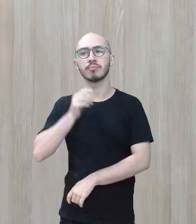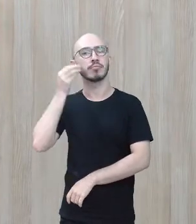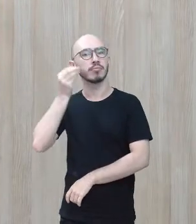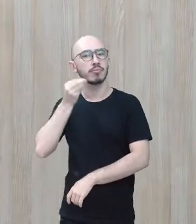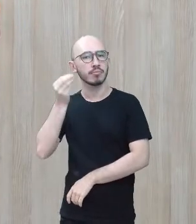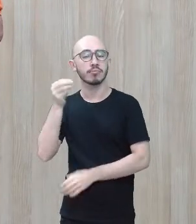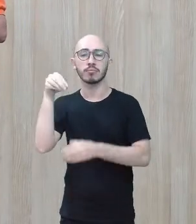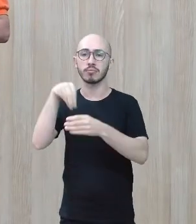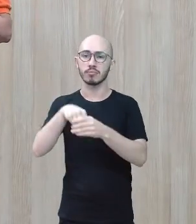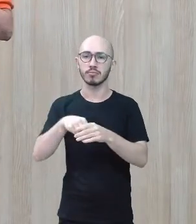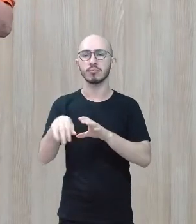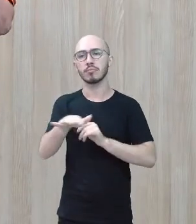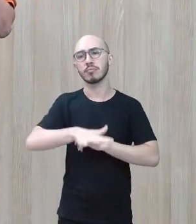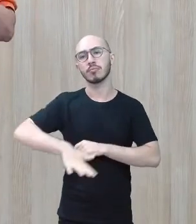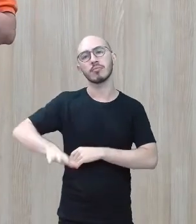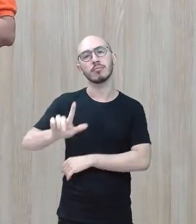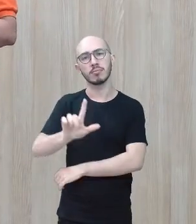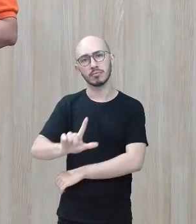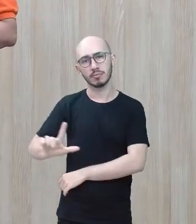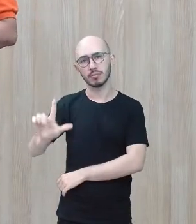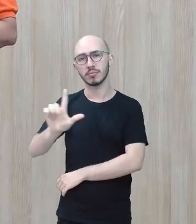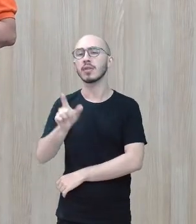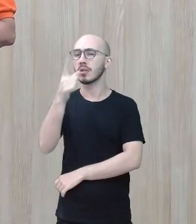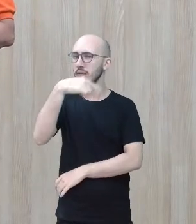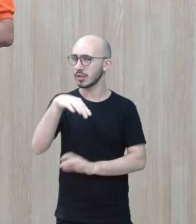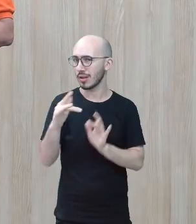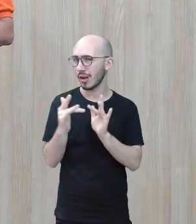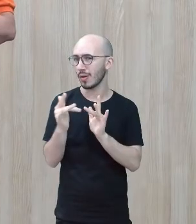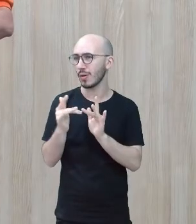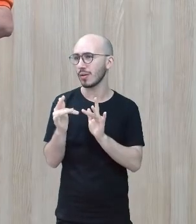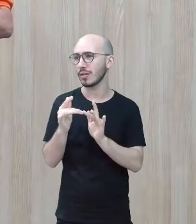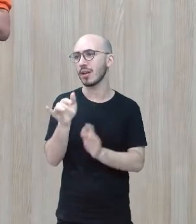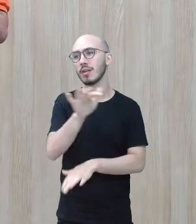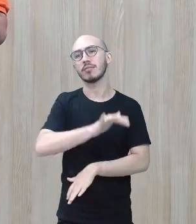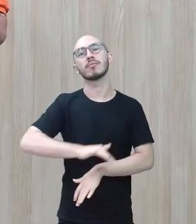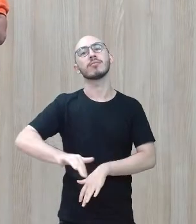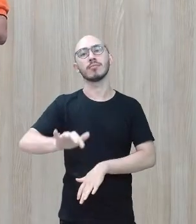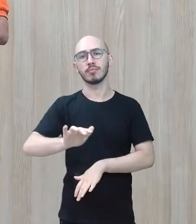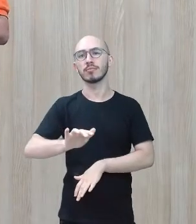dentro da escola literária. E aí vocês terão esse contato com o modernismo assim,